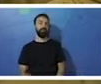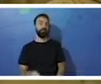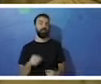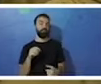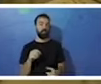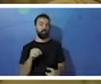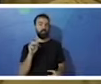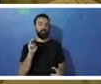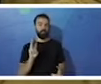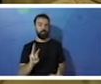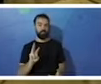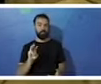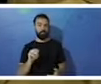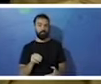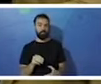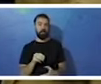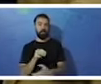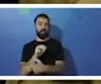igual a 9.